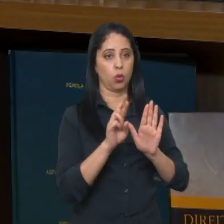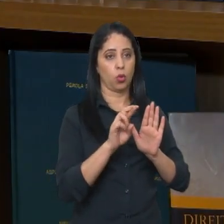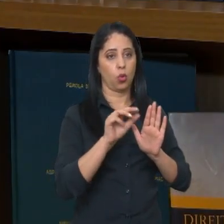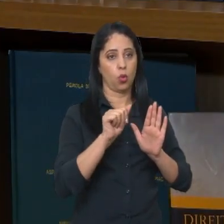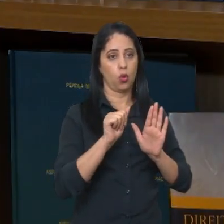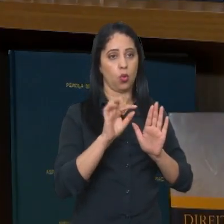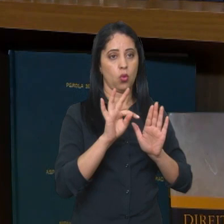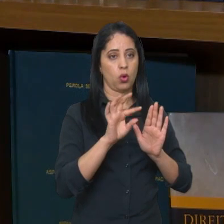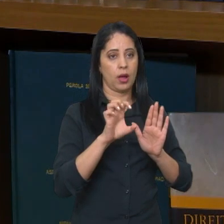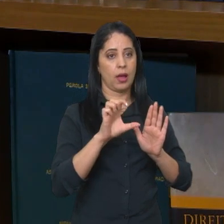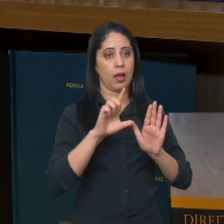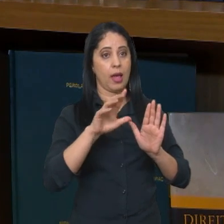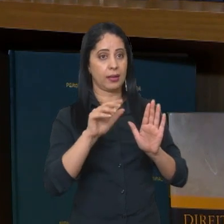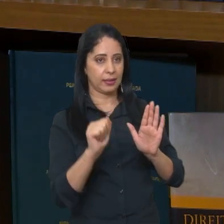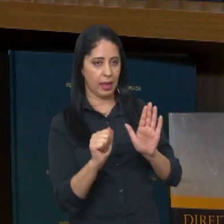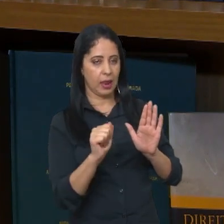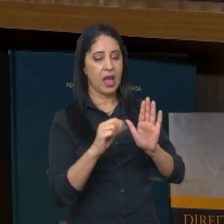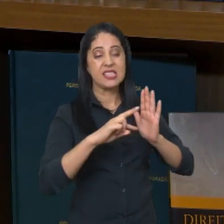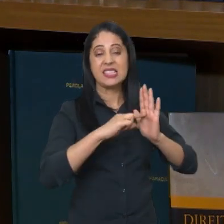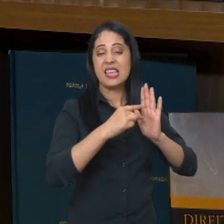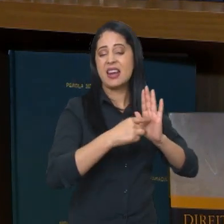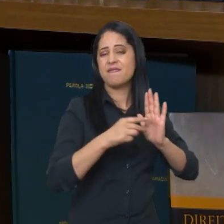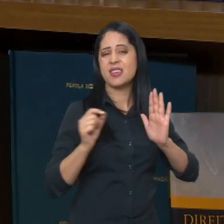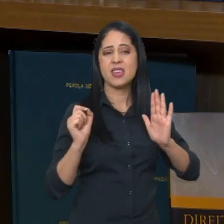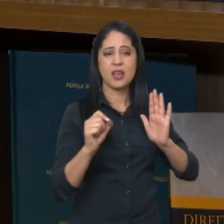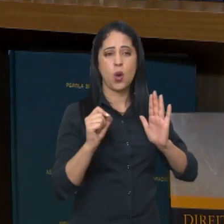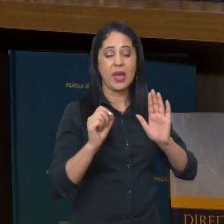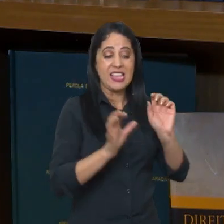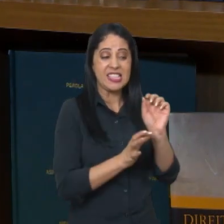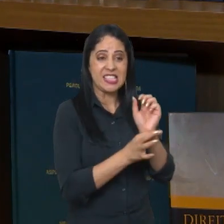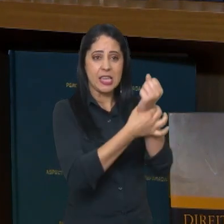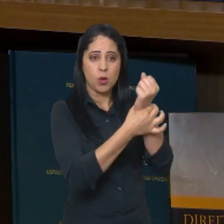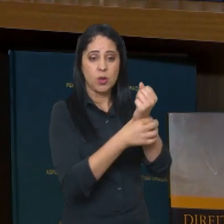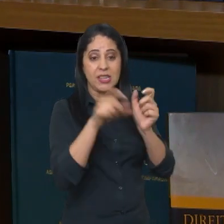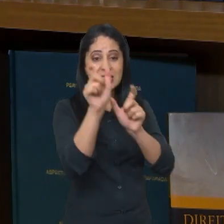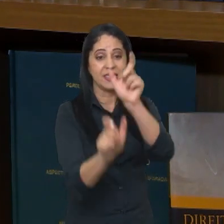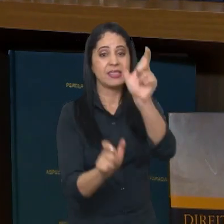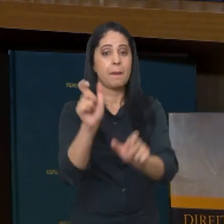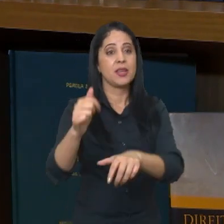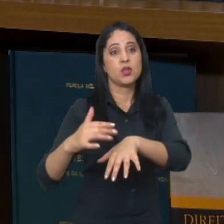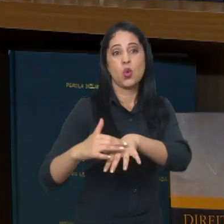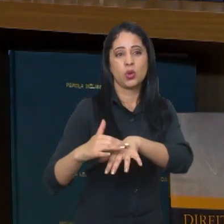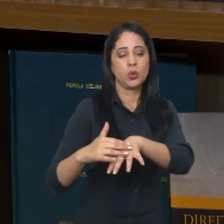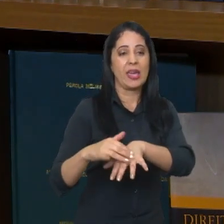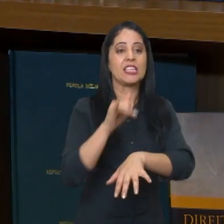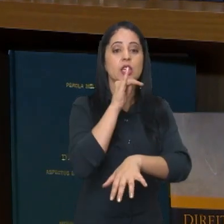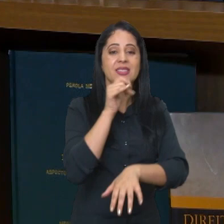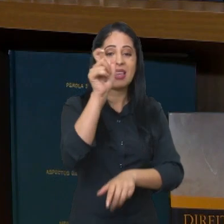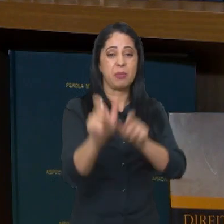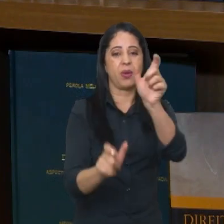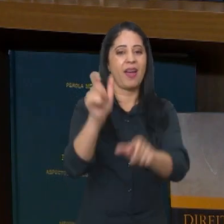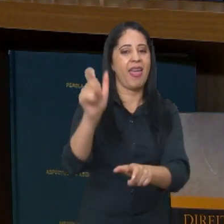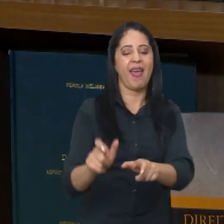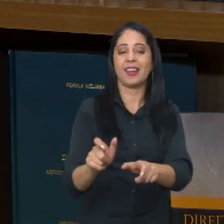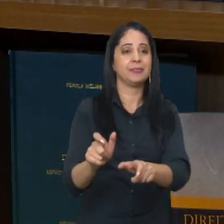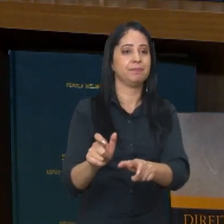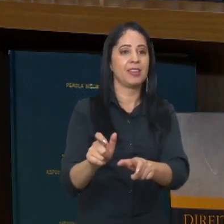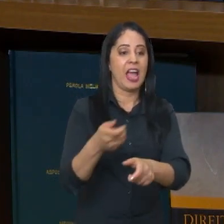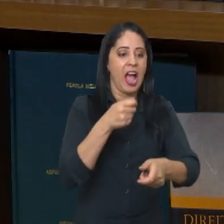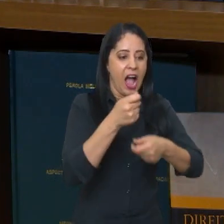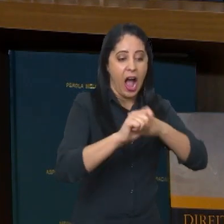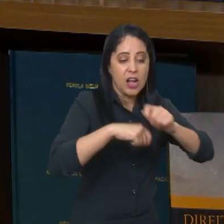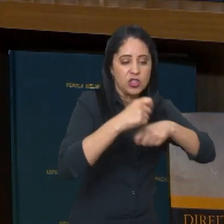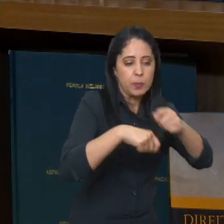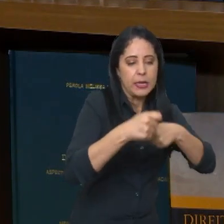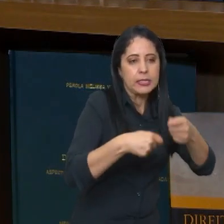proteção legal para a pessoa que tem Alzheimer. Essa proteção ela diz respeito àquelas pessoas que já não têm mais condição de gerir